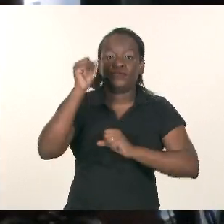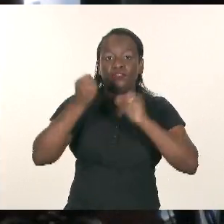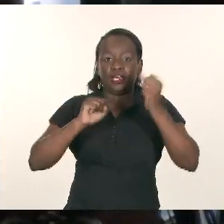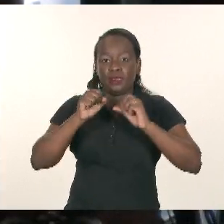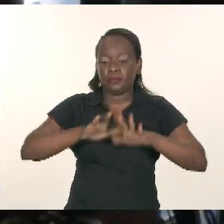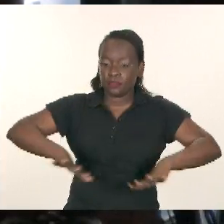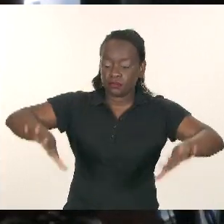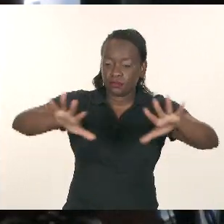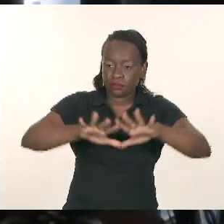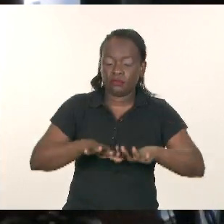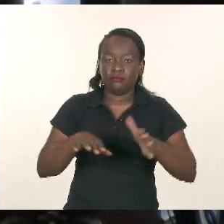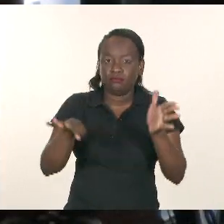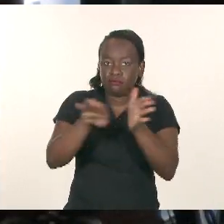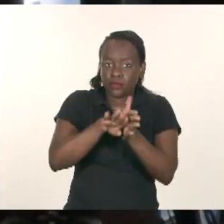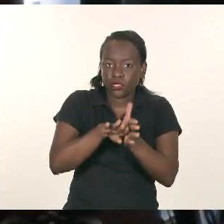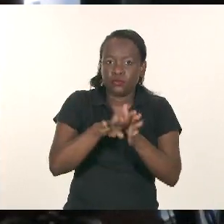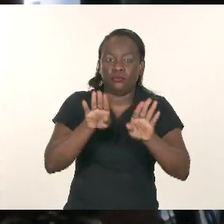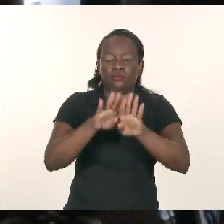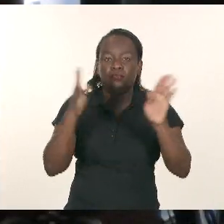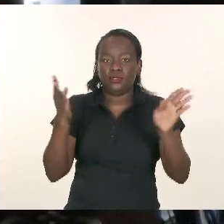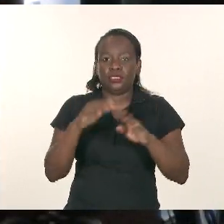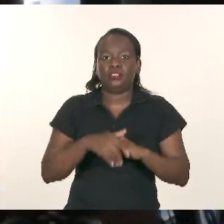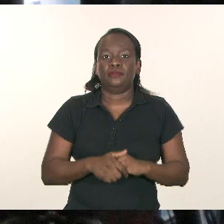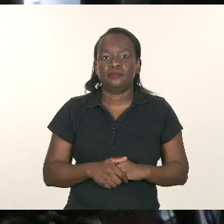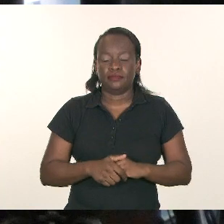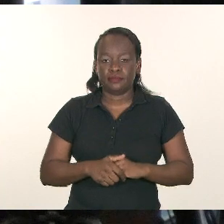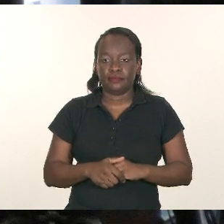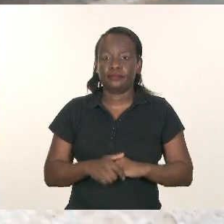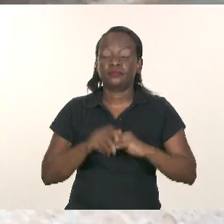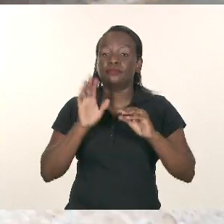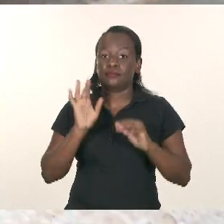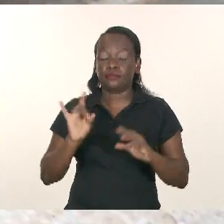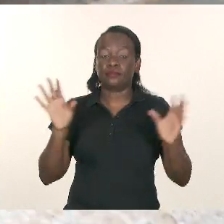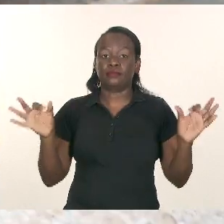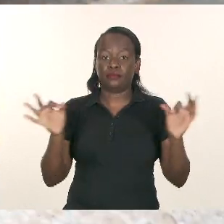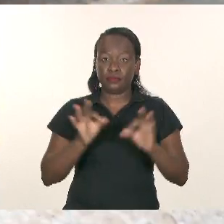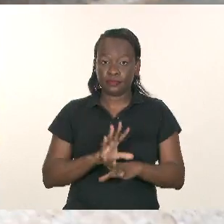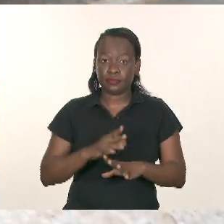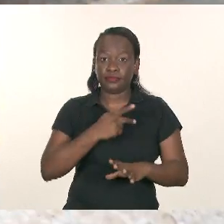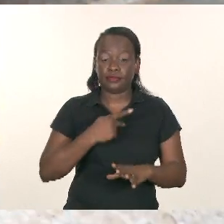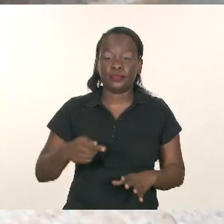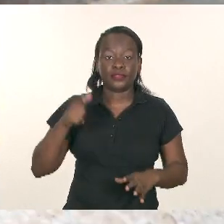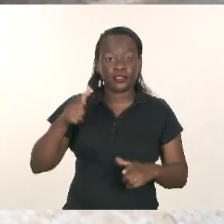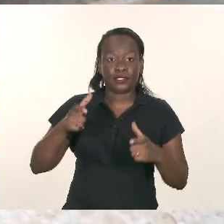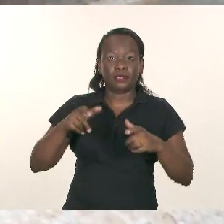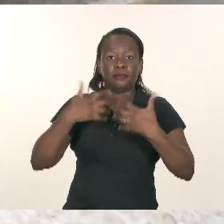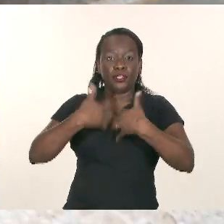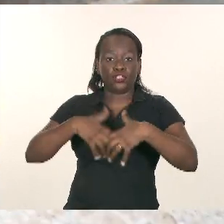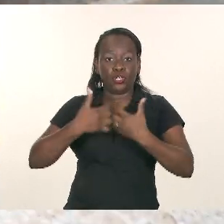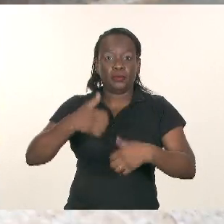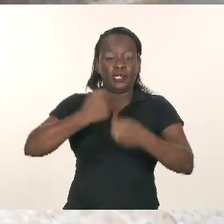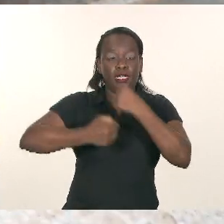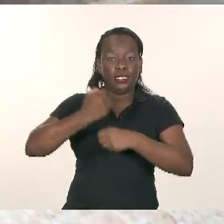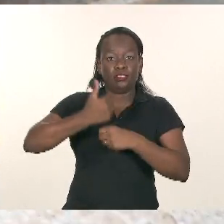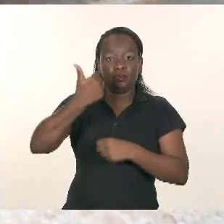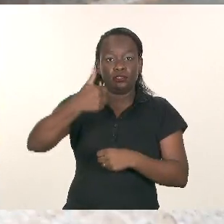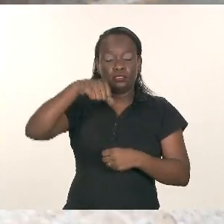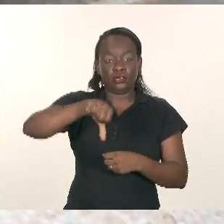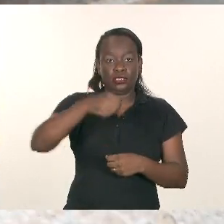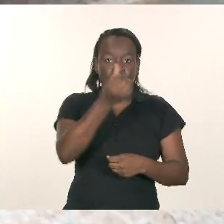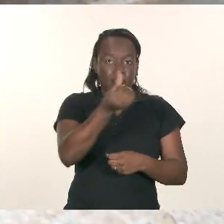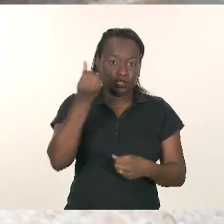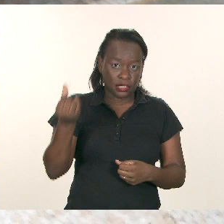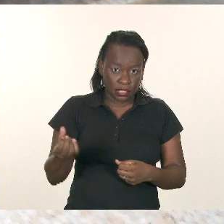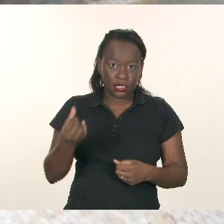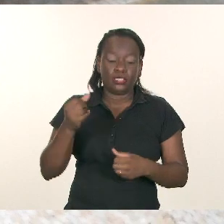do pátio da fábrica, parava na porta da fábrica. Só para concluir, senhor presidente, lá em Petrópolis foi em 1966,